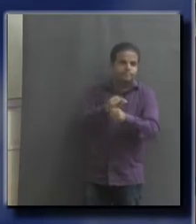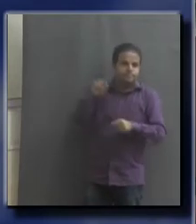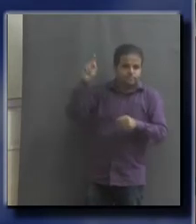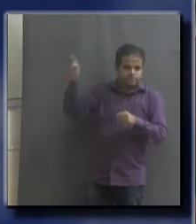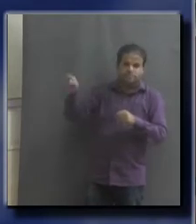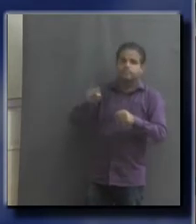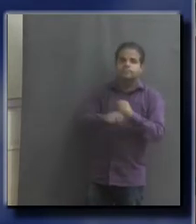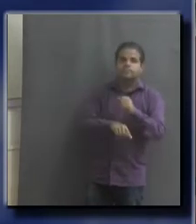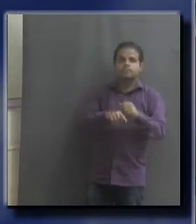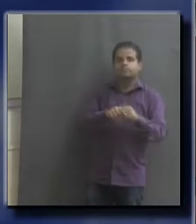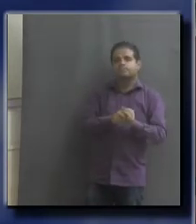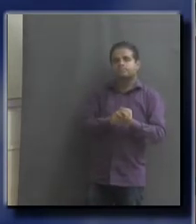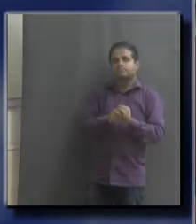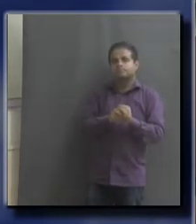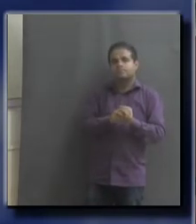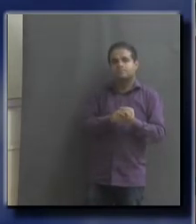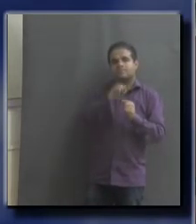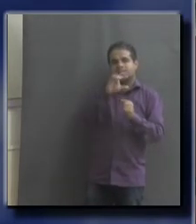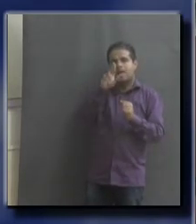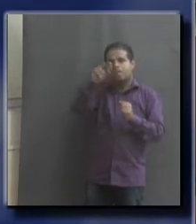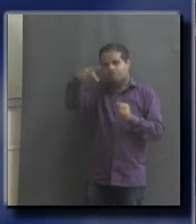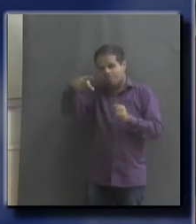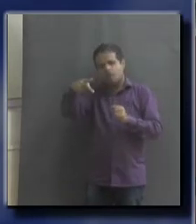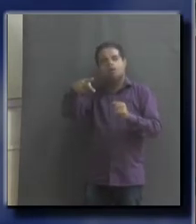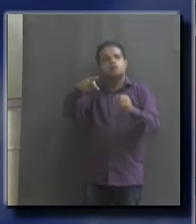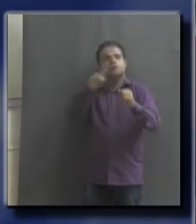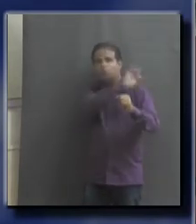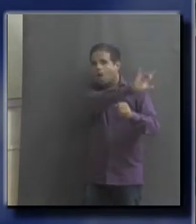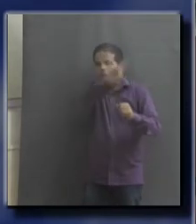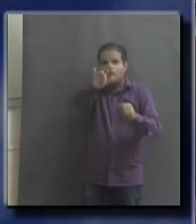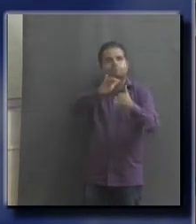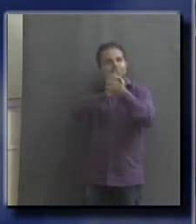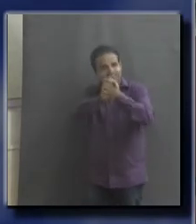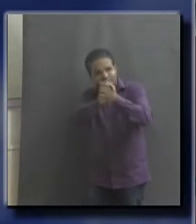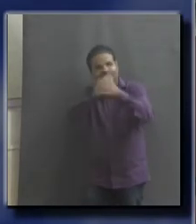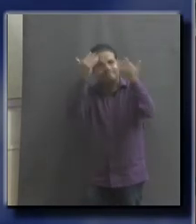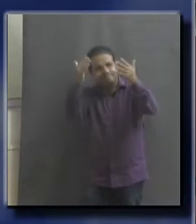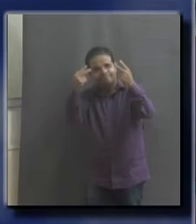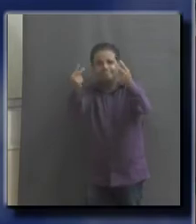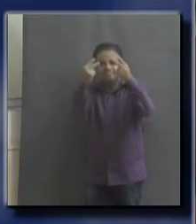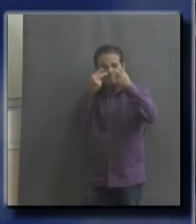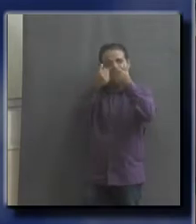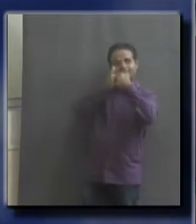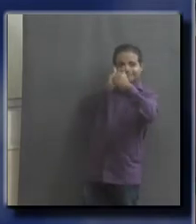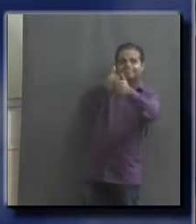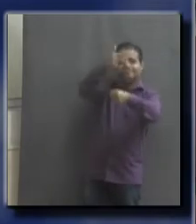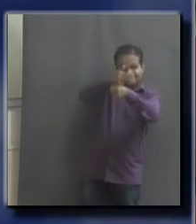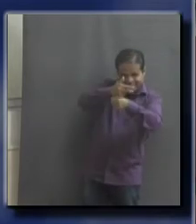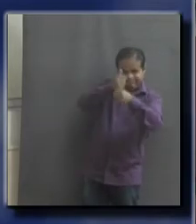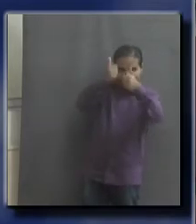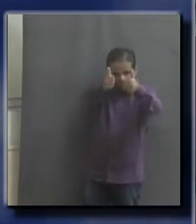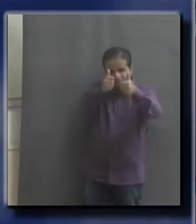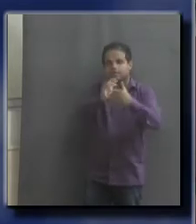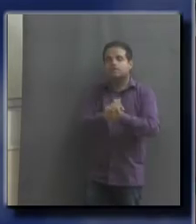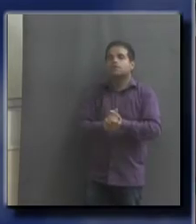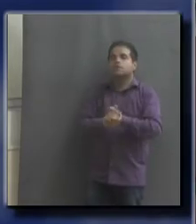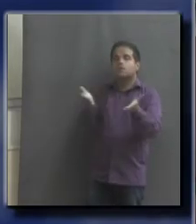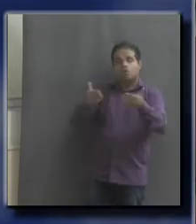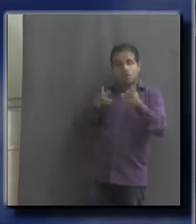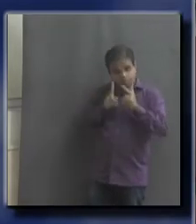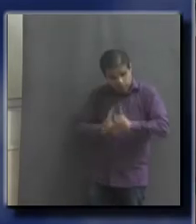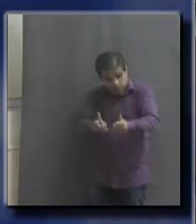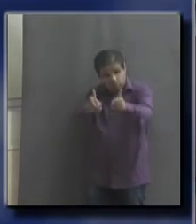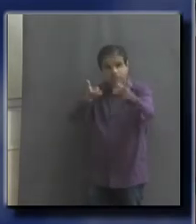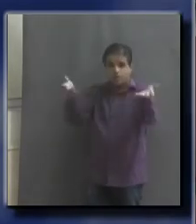pela live do CRP. Então, também saudar a todas e todos aí que estão nos acompanhando. Então, para a gente dar continuidade